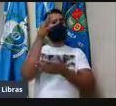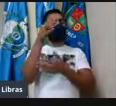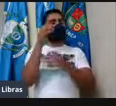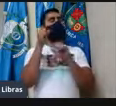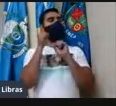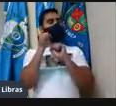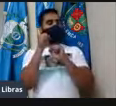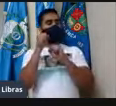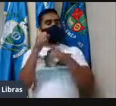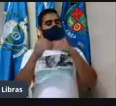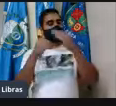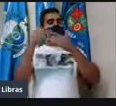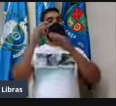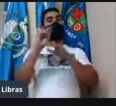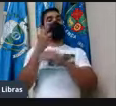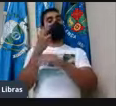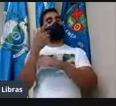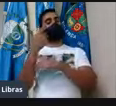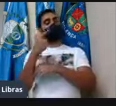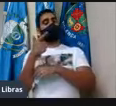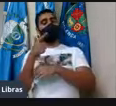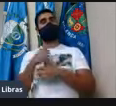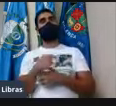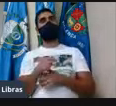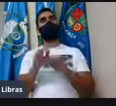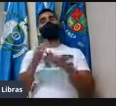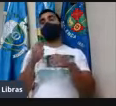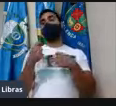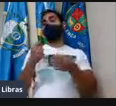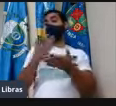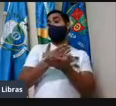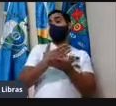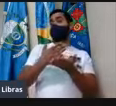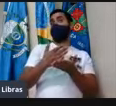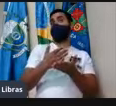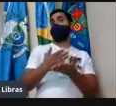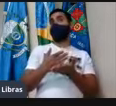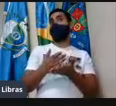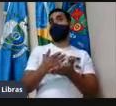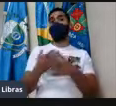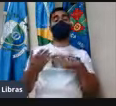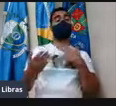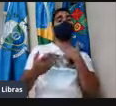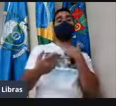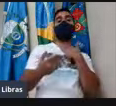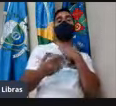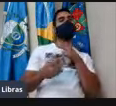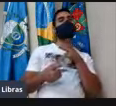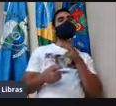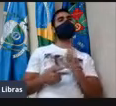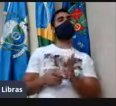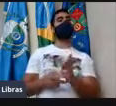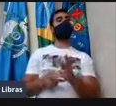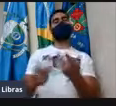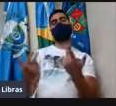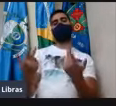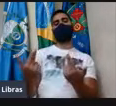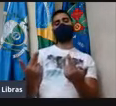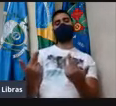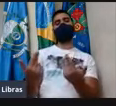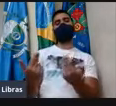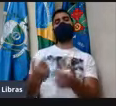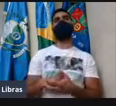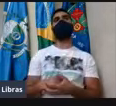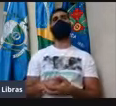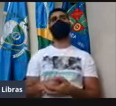se desenvolver ou não. Mas a gente tem que dar o pontapé inicial. Nós não podemos continuar do jeito que está,